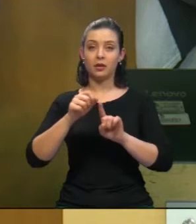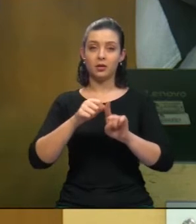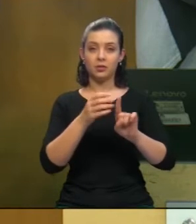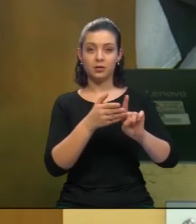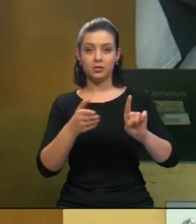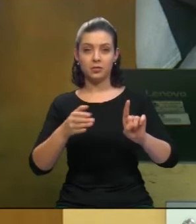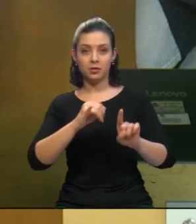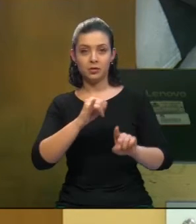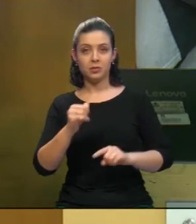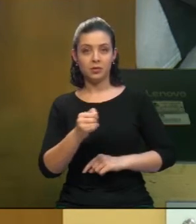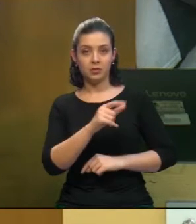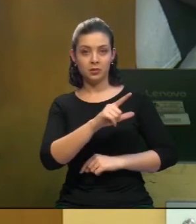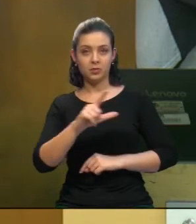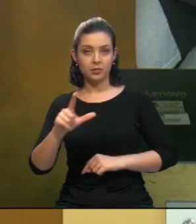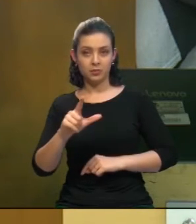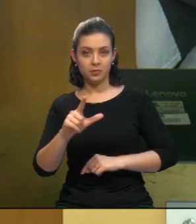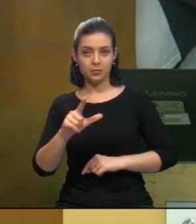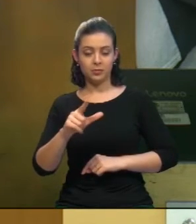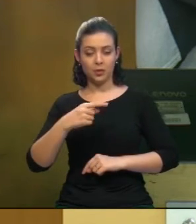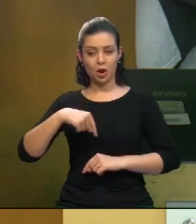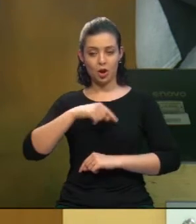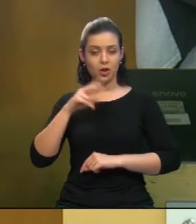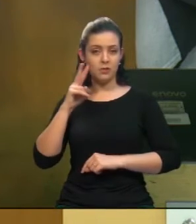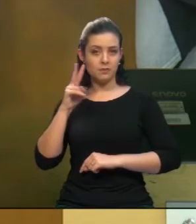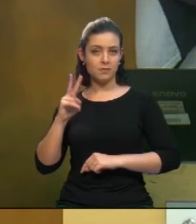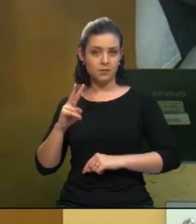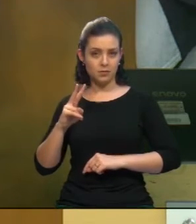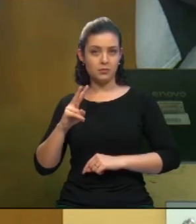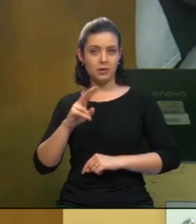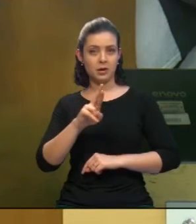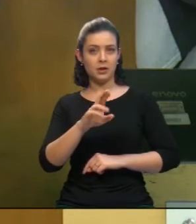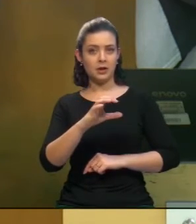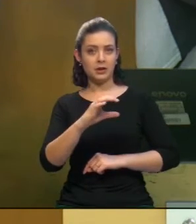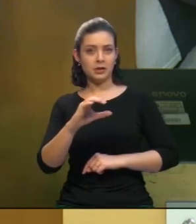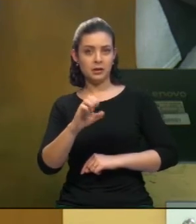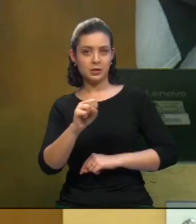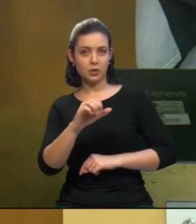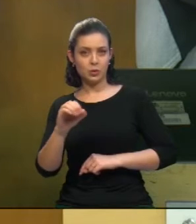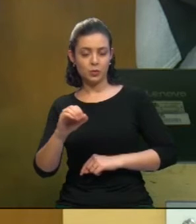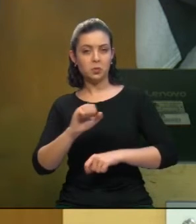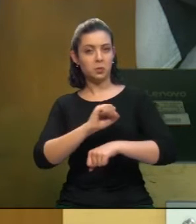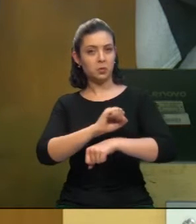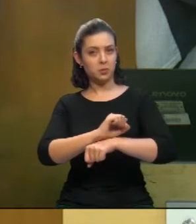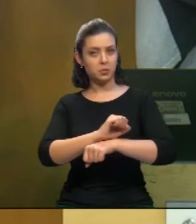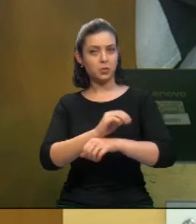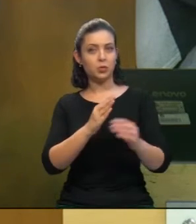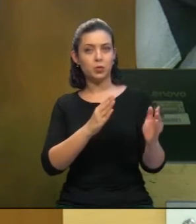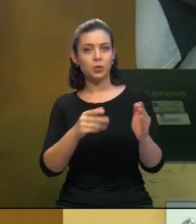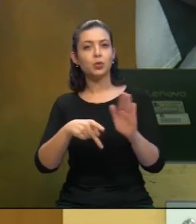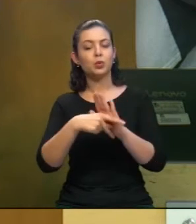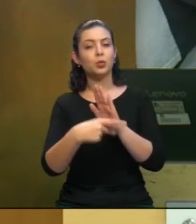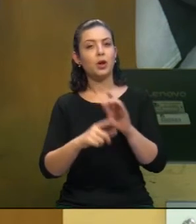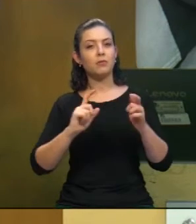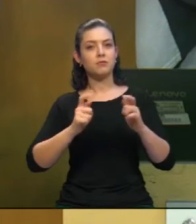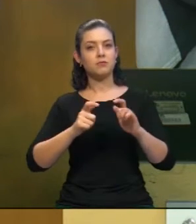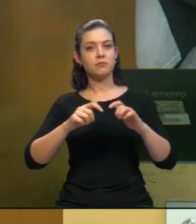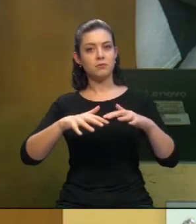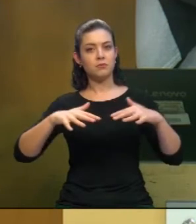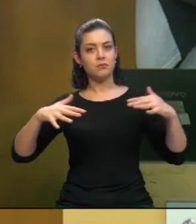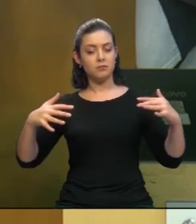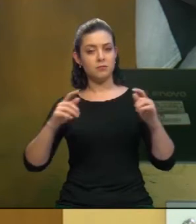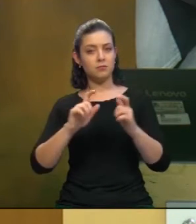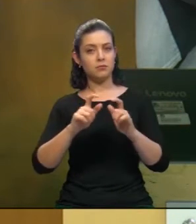de julho nós vereadores estamos de recesso né mas recesso das sessões